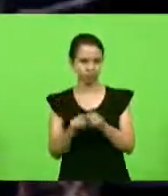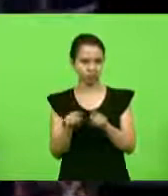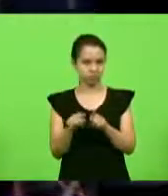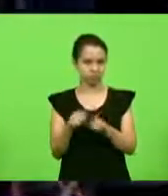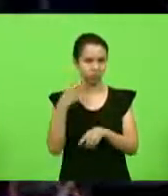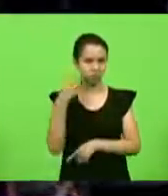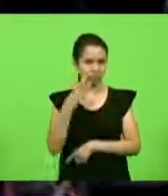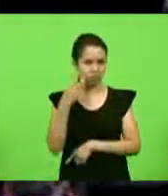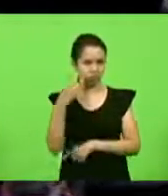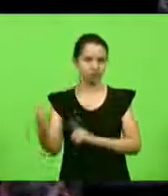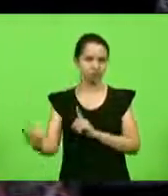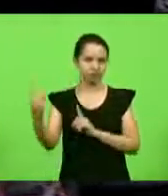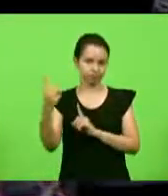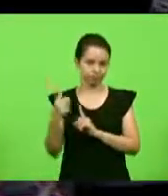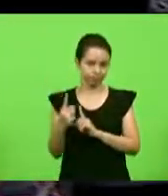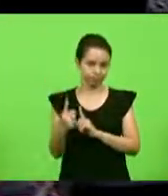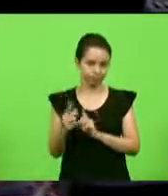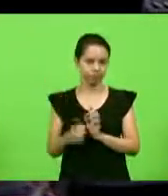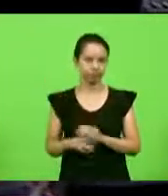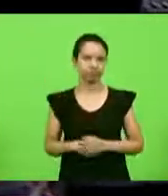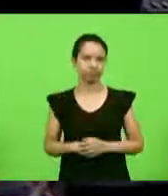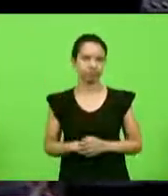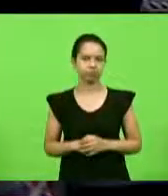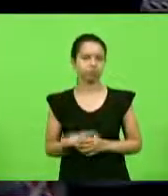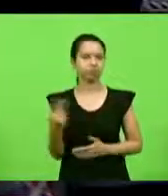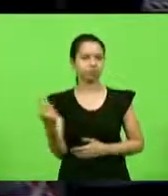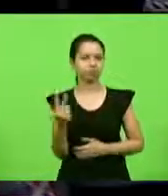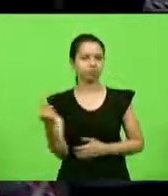Me trouxeram uma pauta que eu fiquei